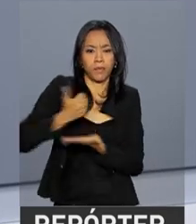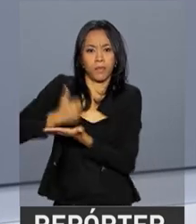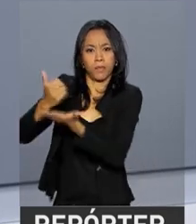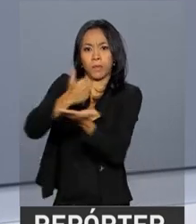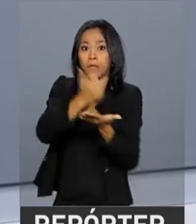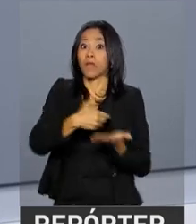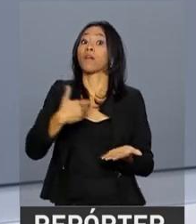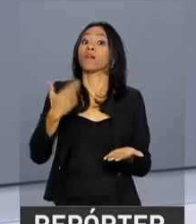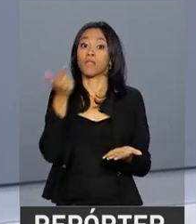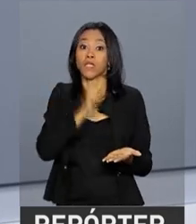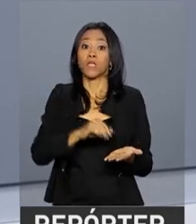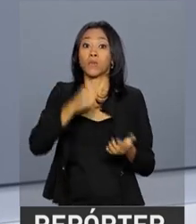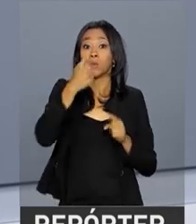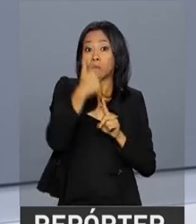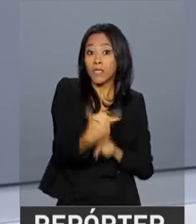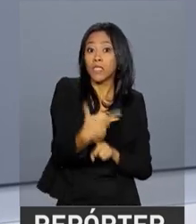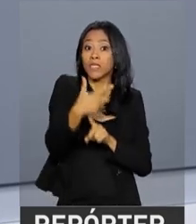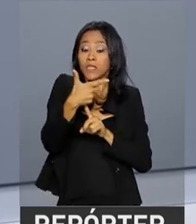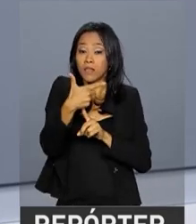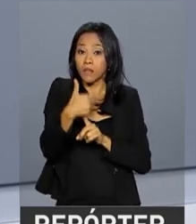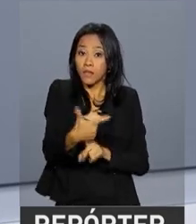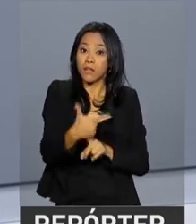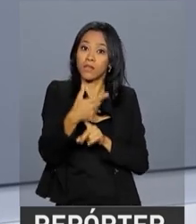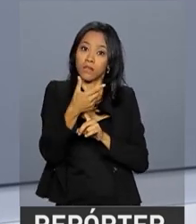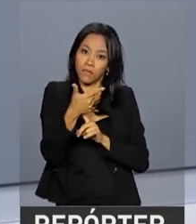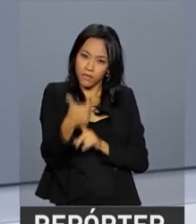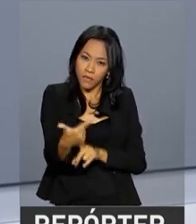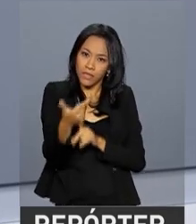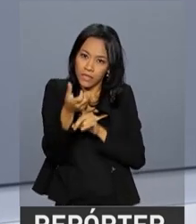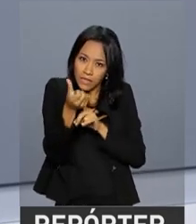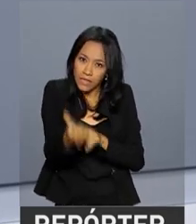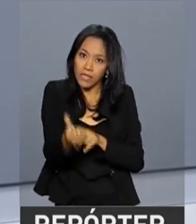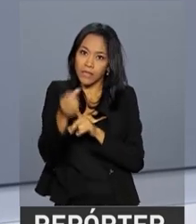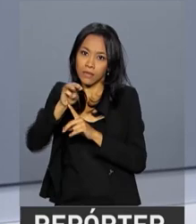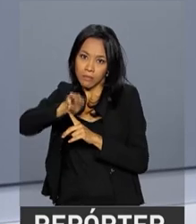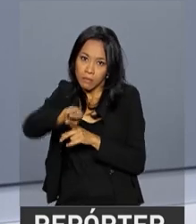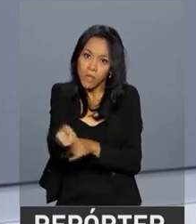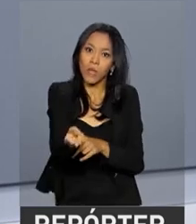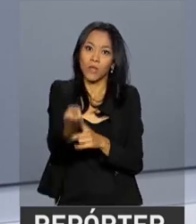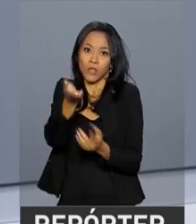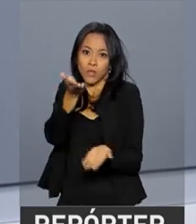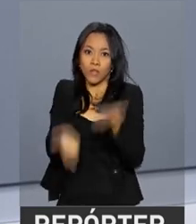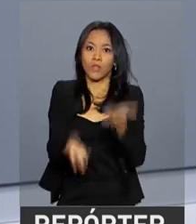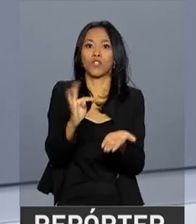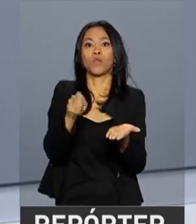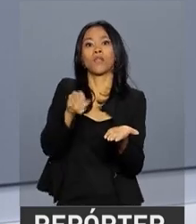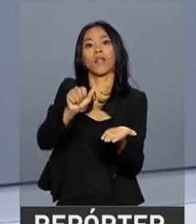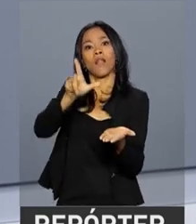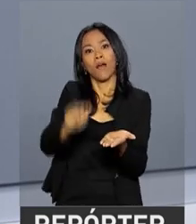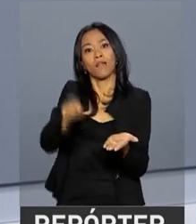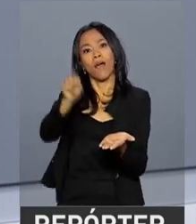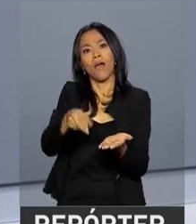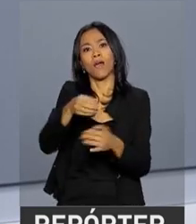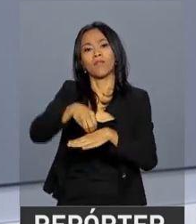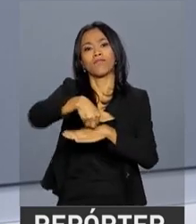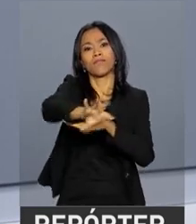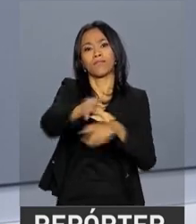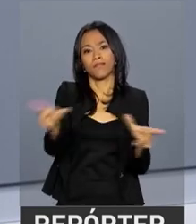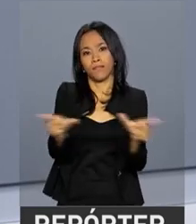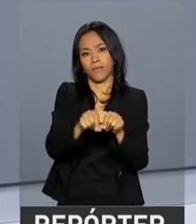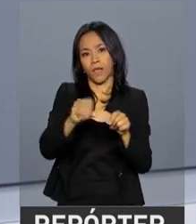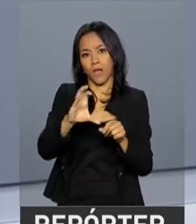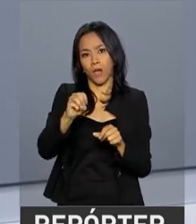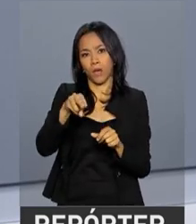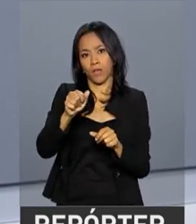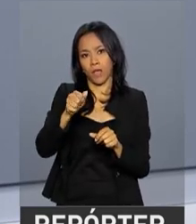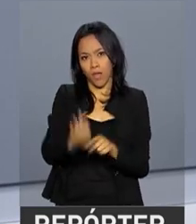chegar a quase duzentos e vinte e seis milhões de toneladas as informações são da conab companhia nacional de abastecimento ea pesquisa